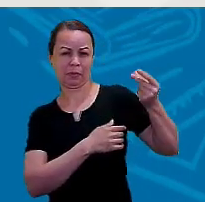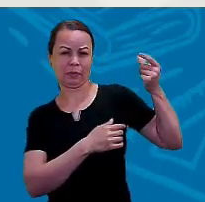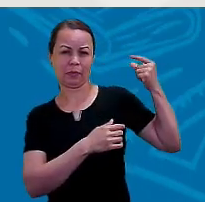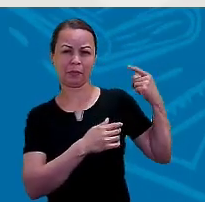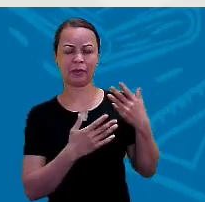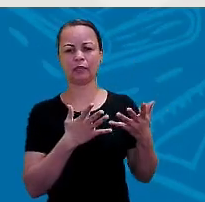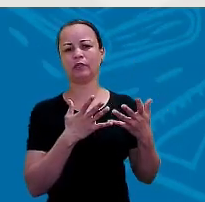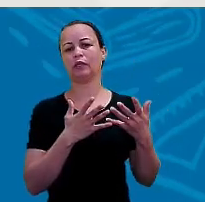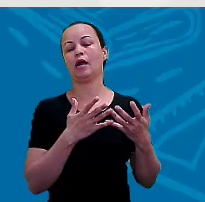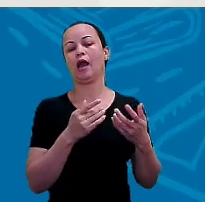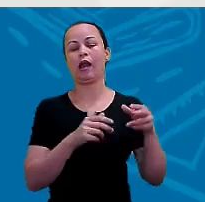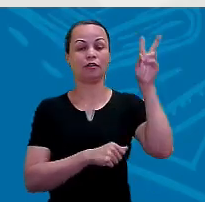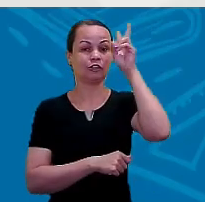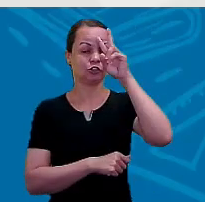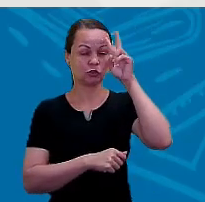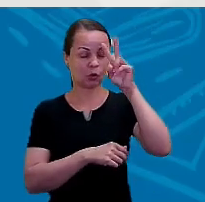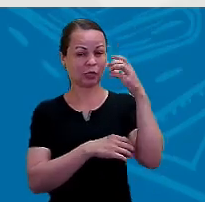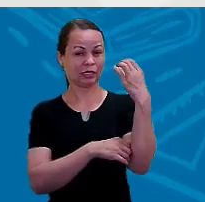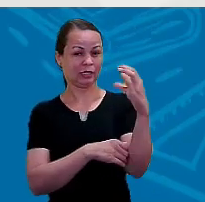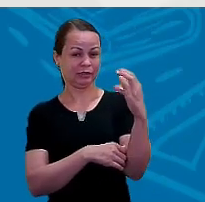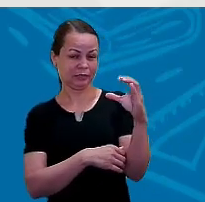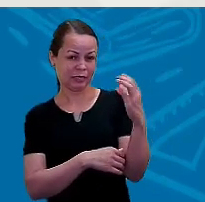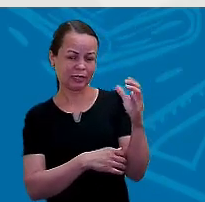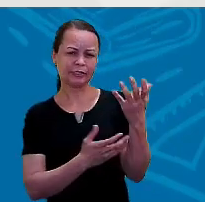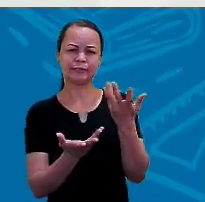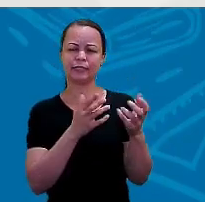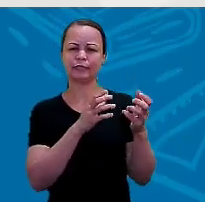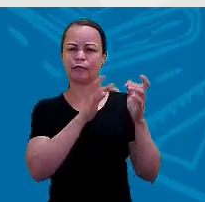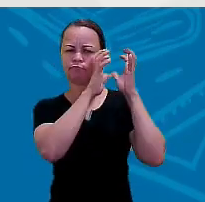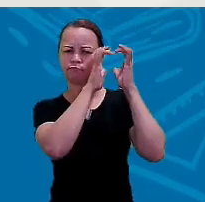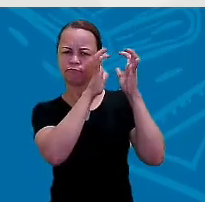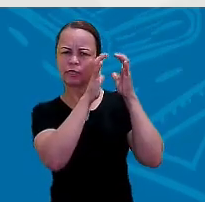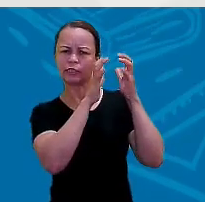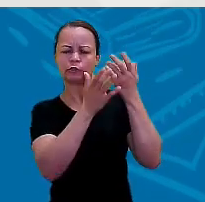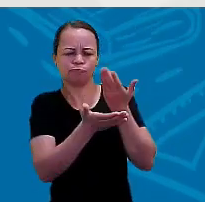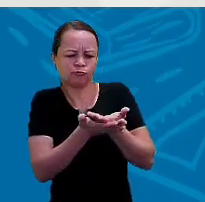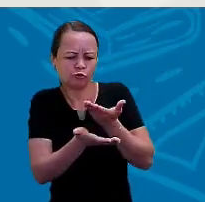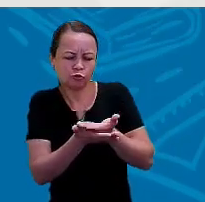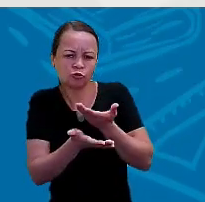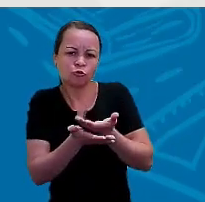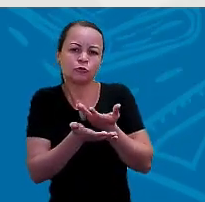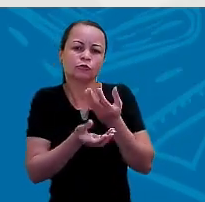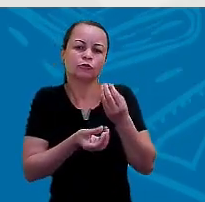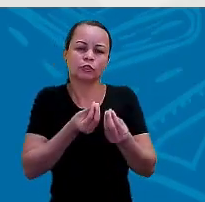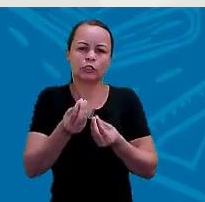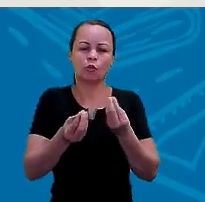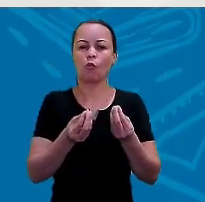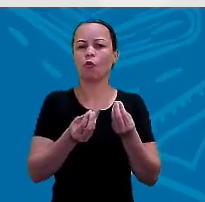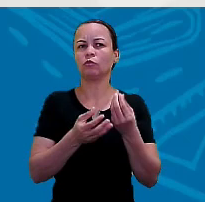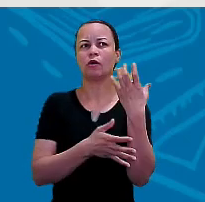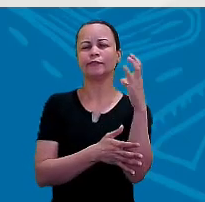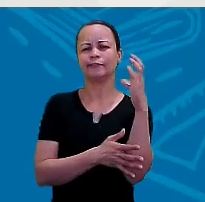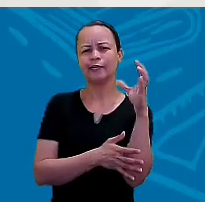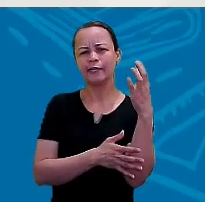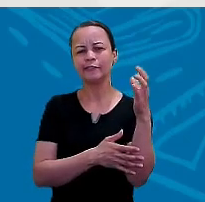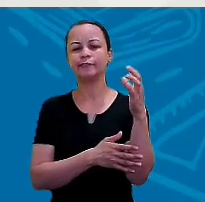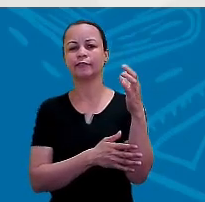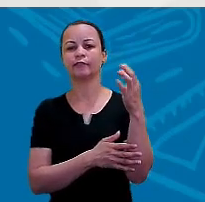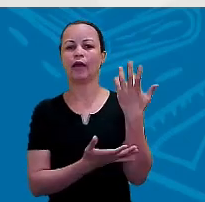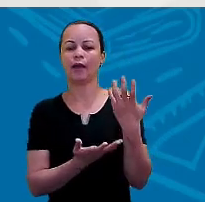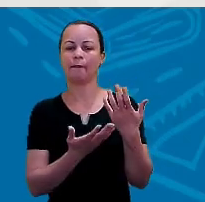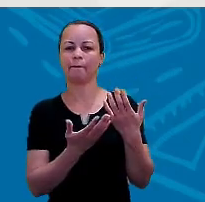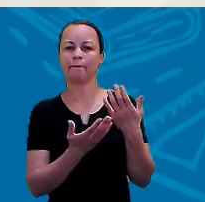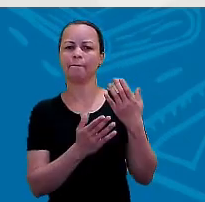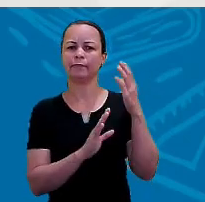corroborou, a história das ciências, das neurociências colaboraram, as ciências da psicologia